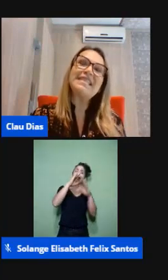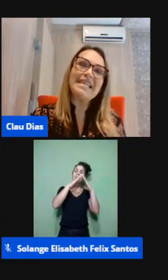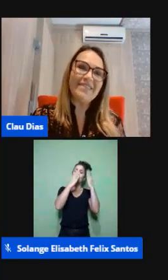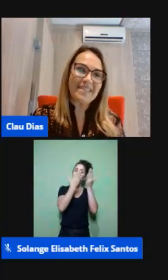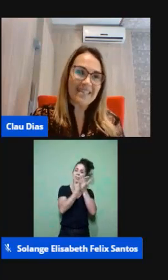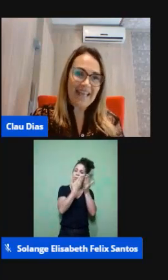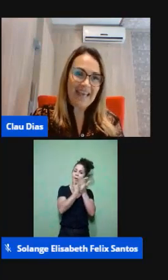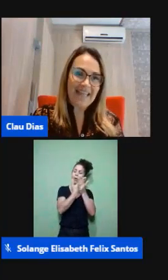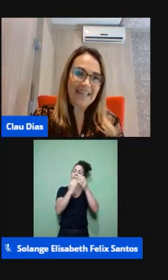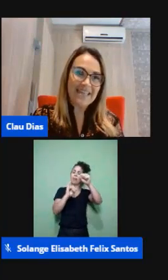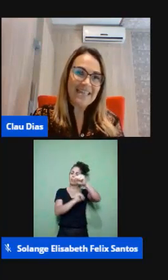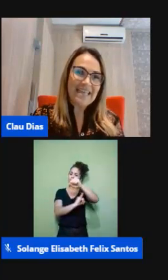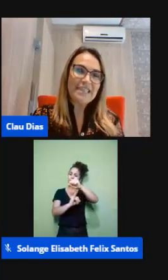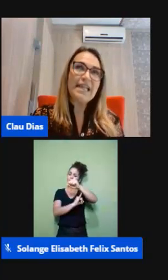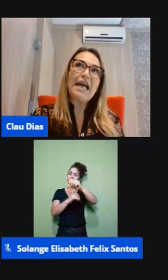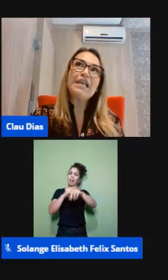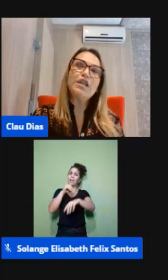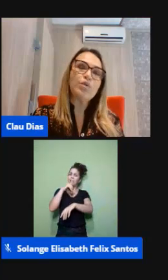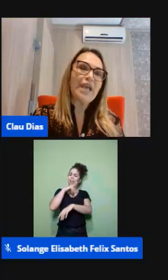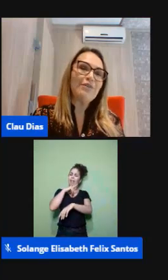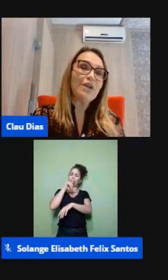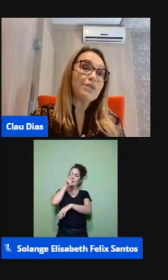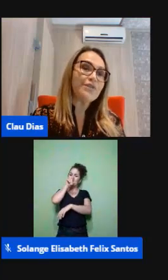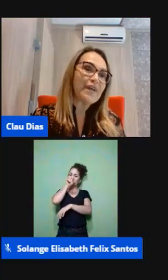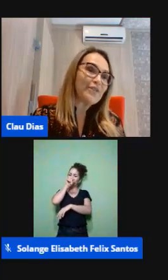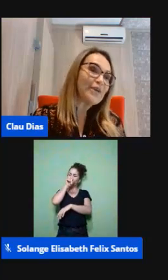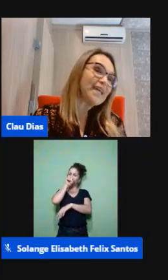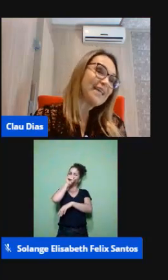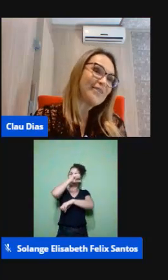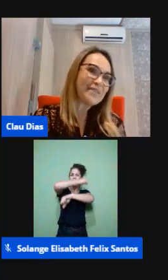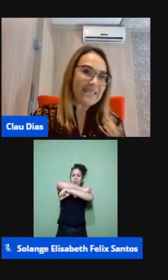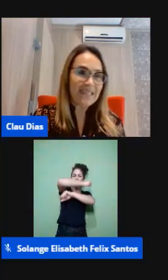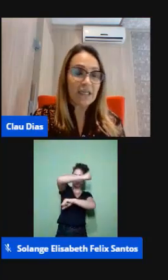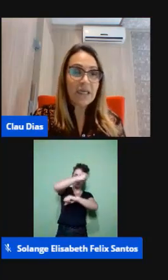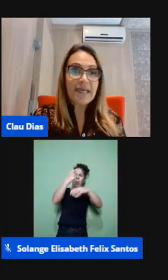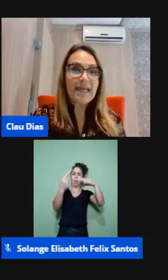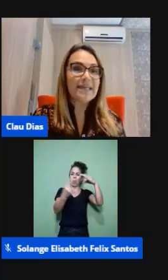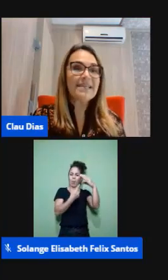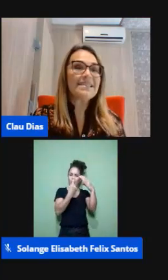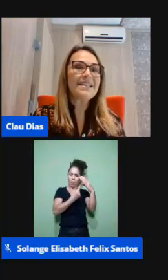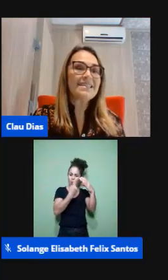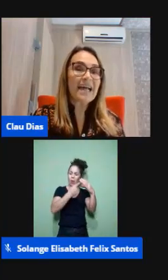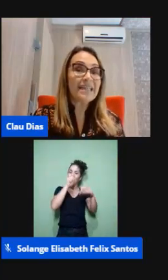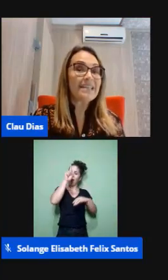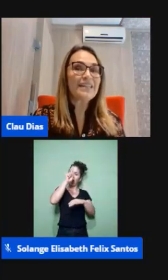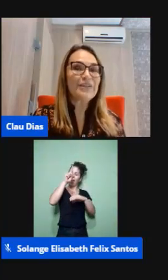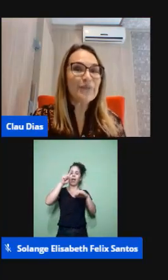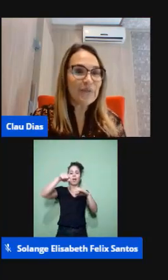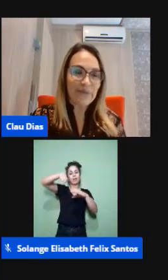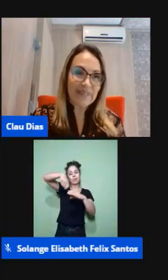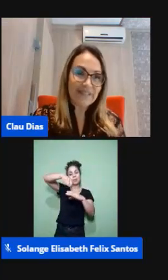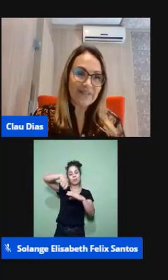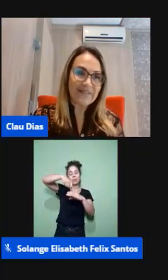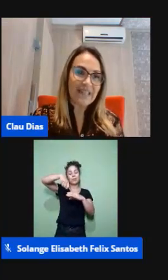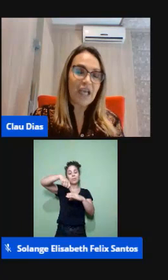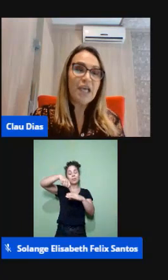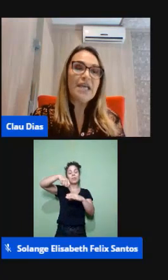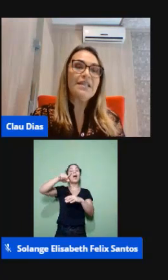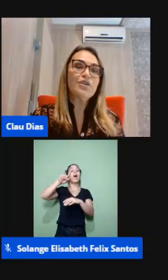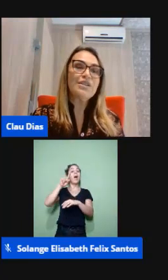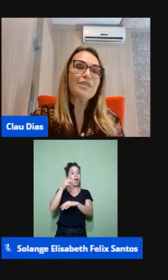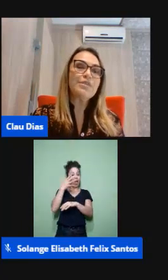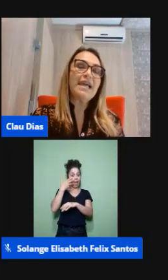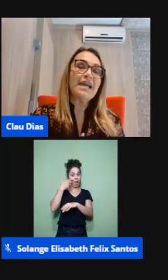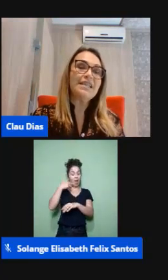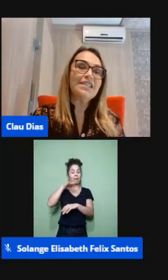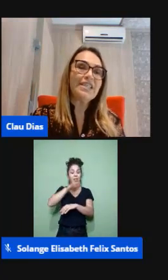não tem um passarinho na janela? Será que não tem o liquidificador lá da cozinha? E a criança, ela está atenta a tudo isso, né?